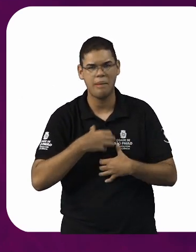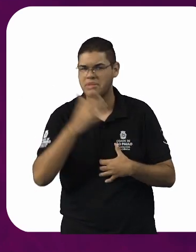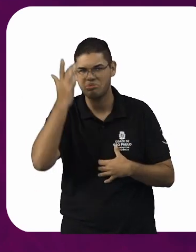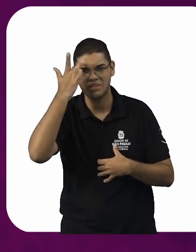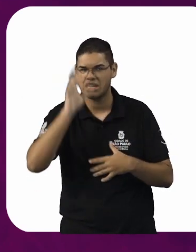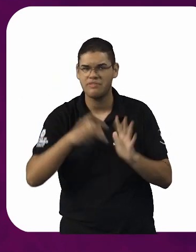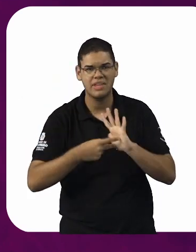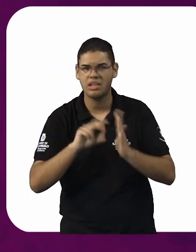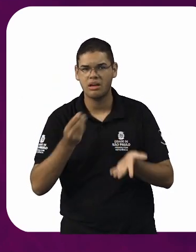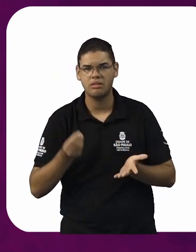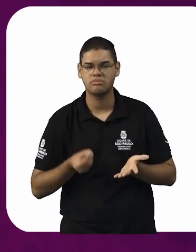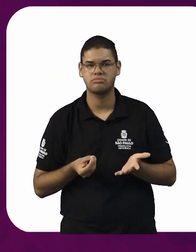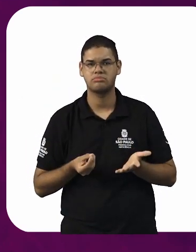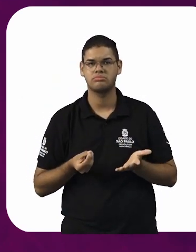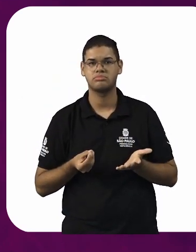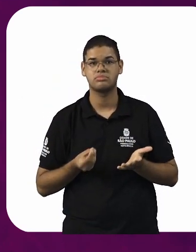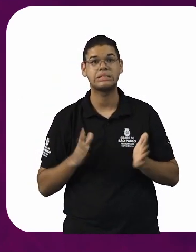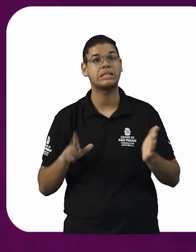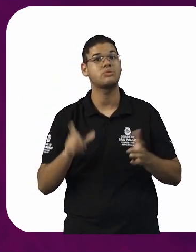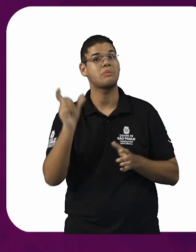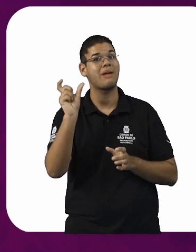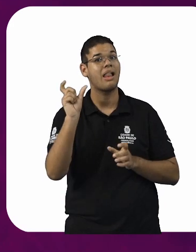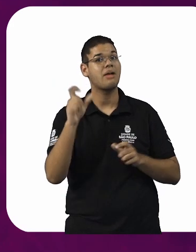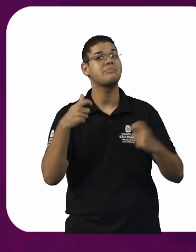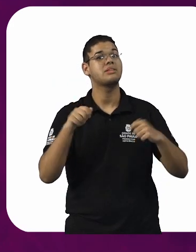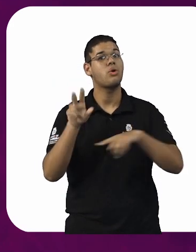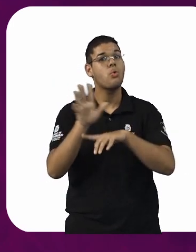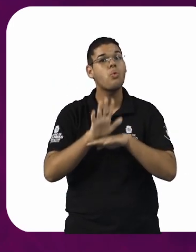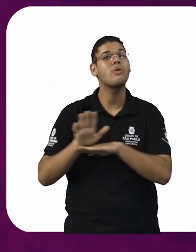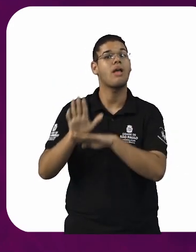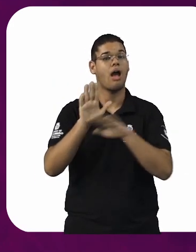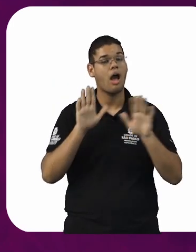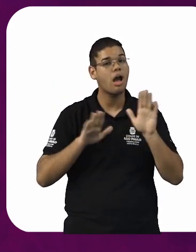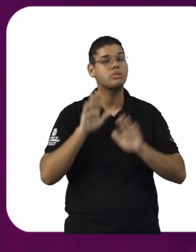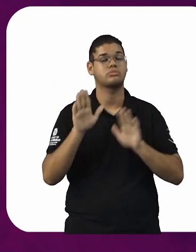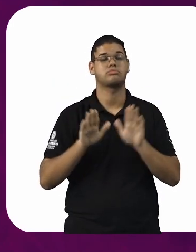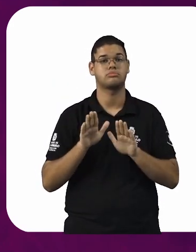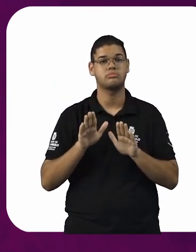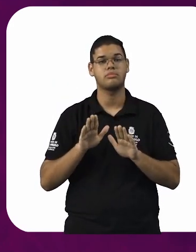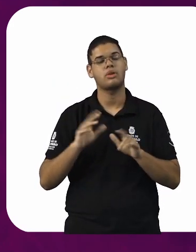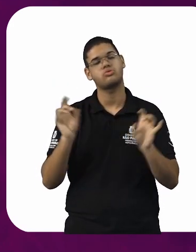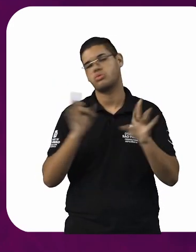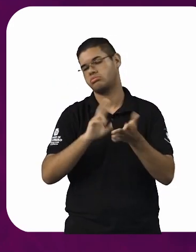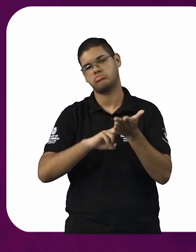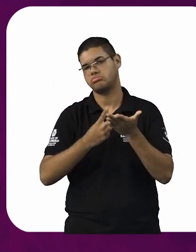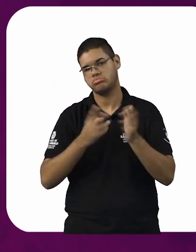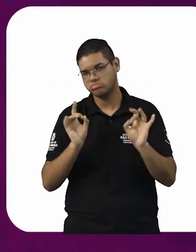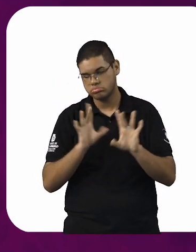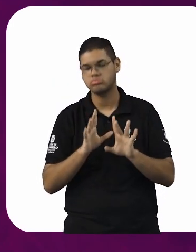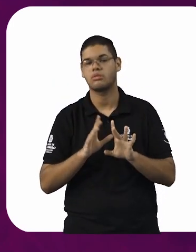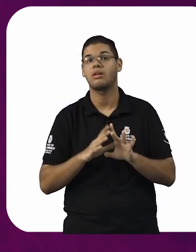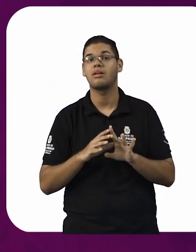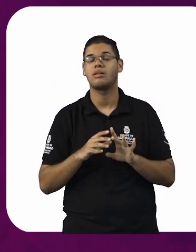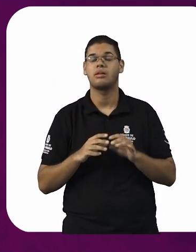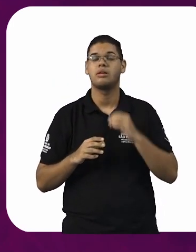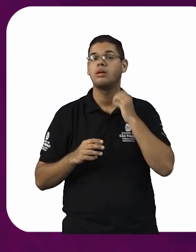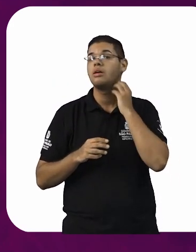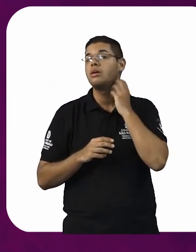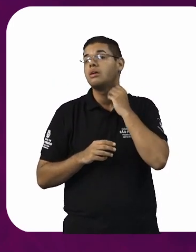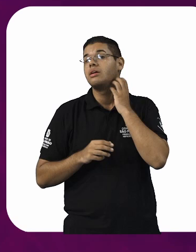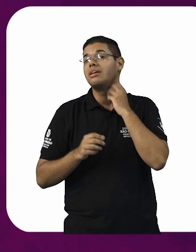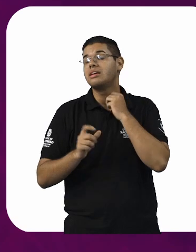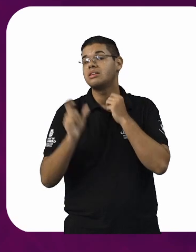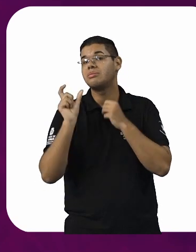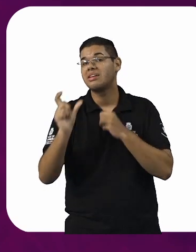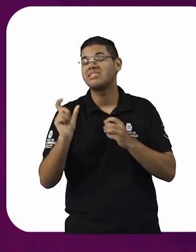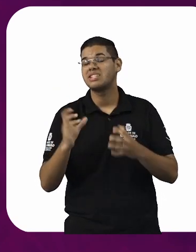decisões que são teratológicas, que absolvem alguém falando, olha, traduzindo, tá? Esse ato, embora seja objetivamente preconceituoso, ele não